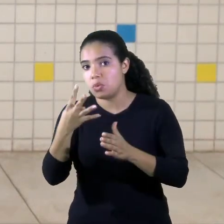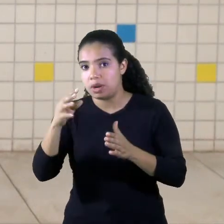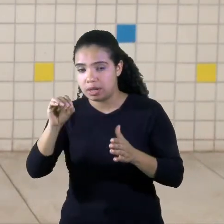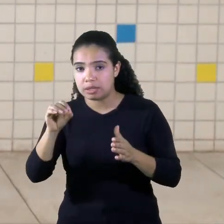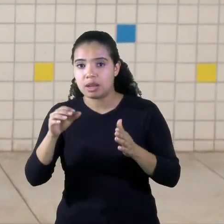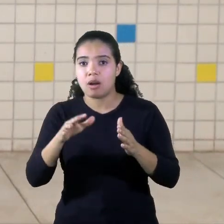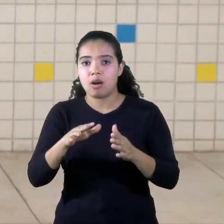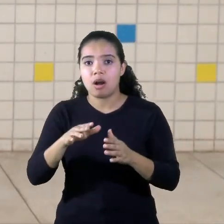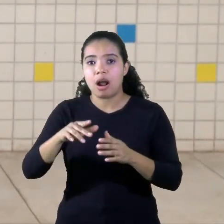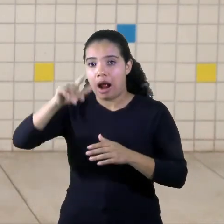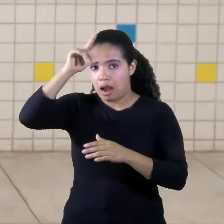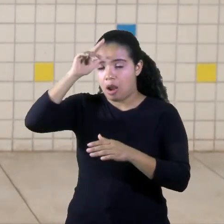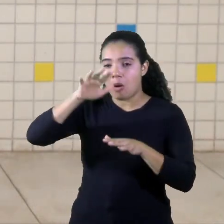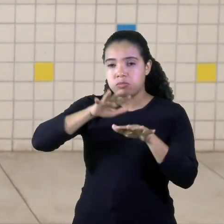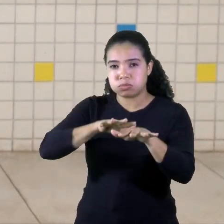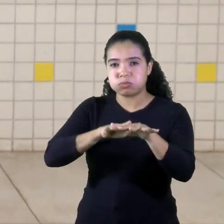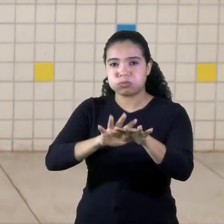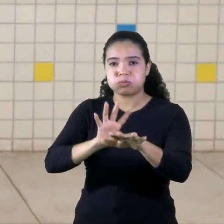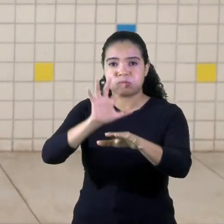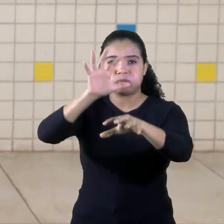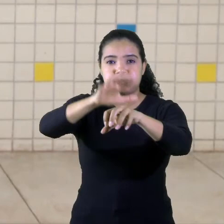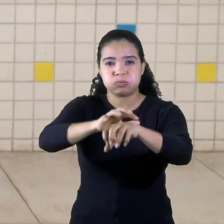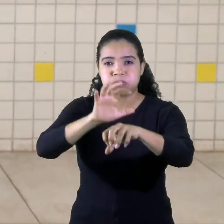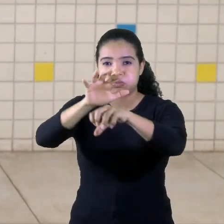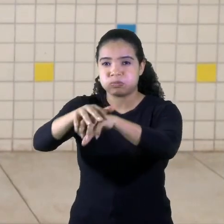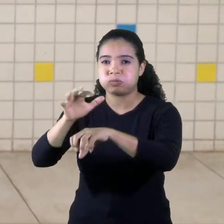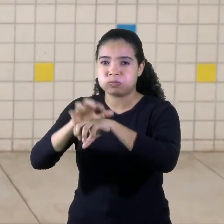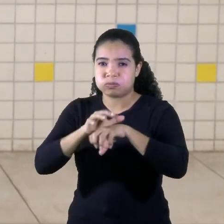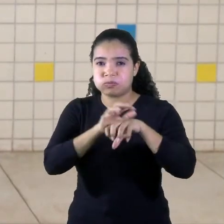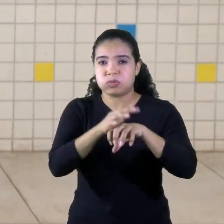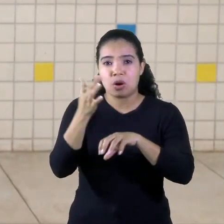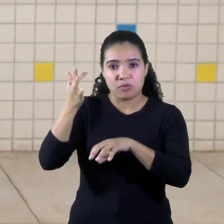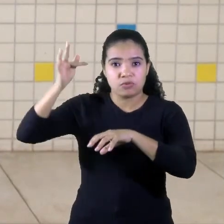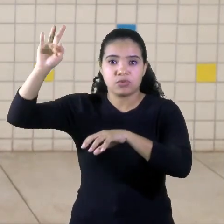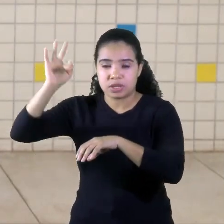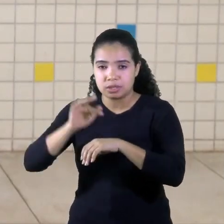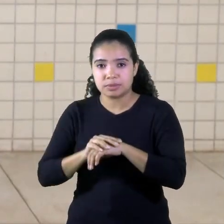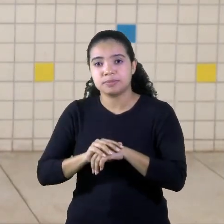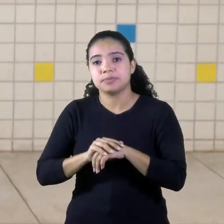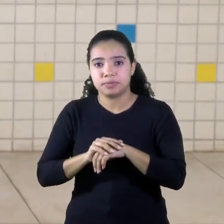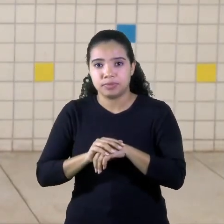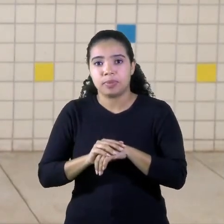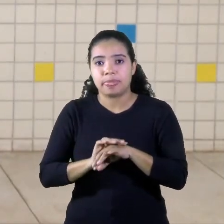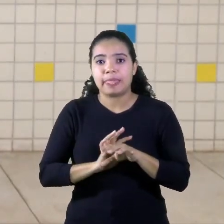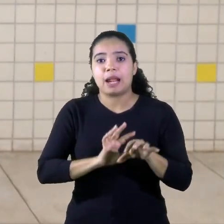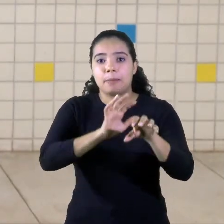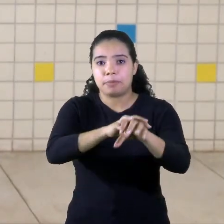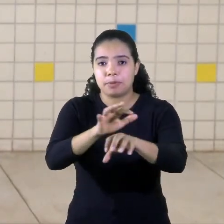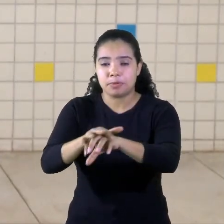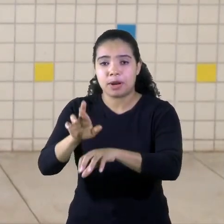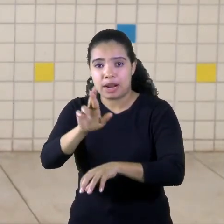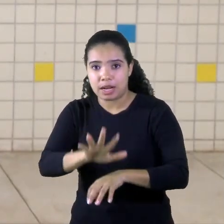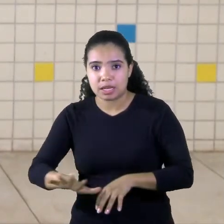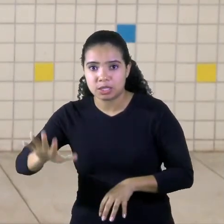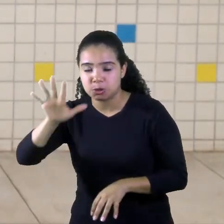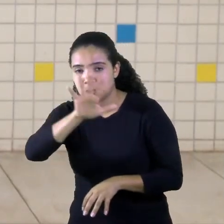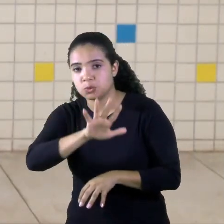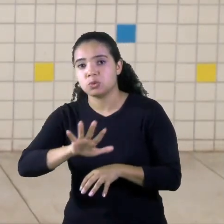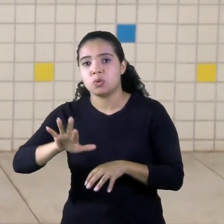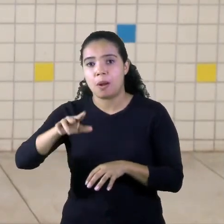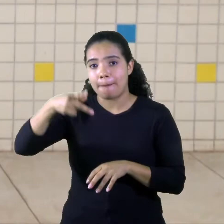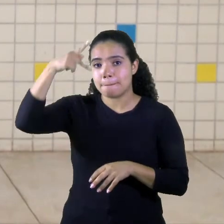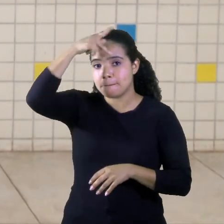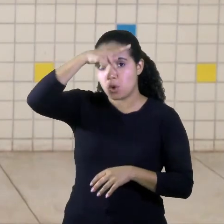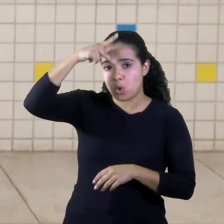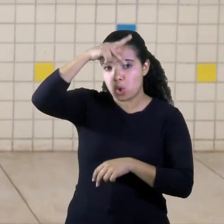ocupado todo o território da França, praticamente todo o território da França, já havia invadido a região em direção à Polônia,